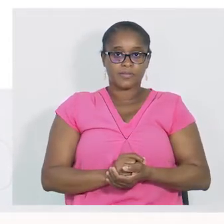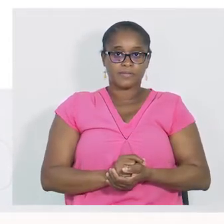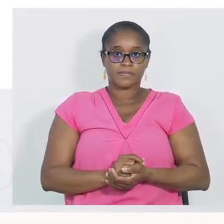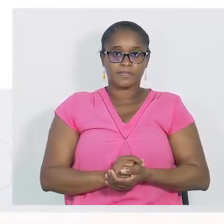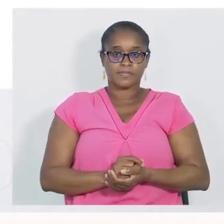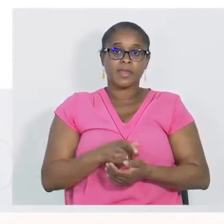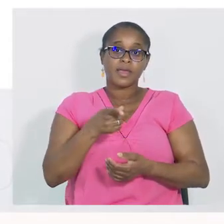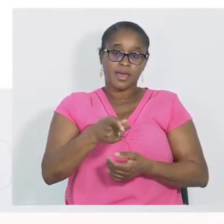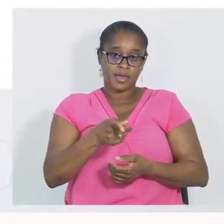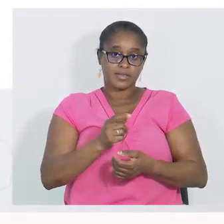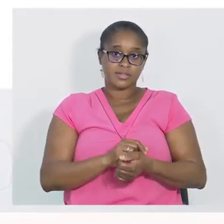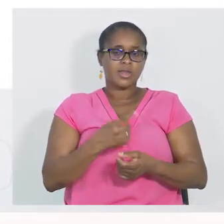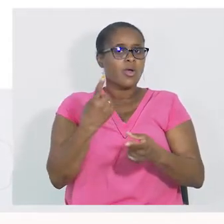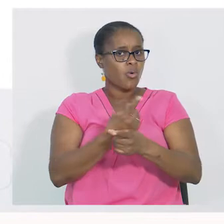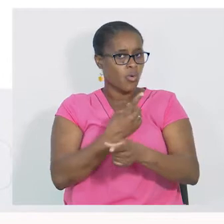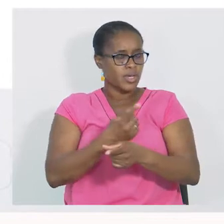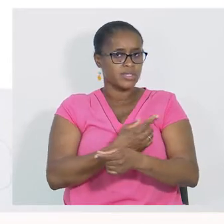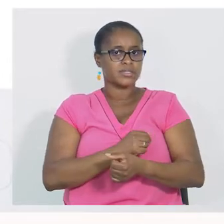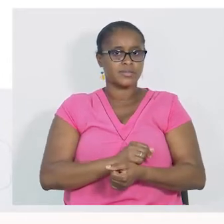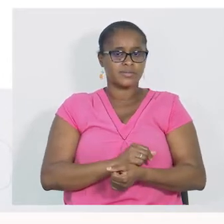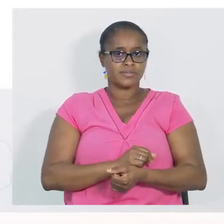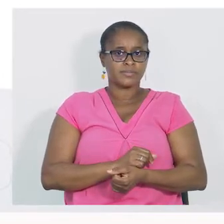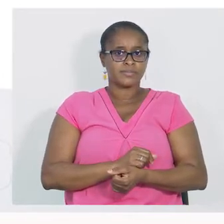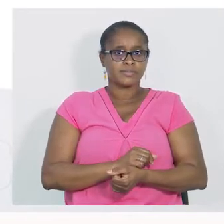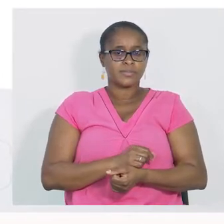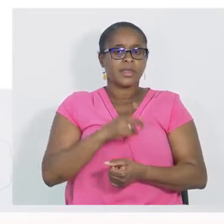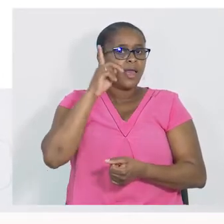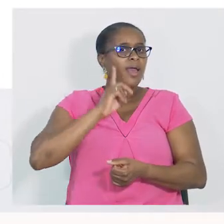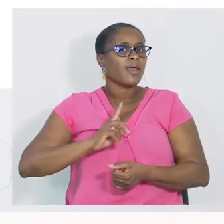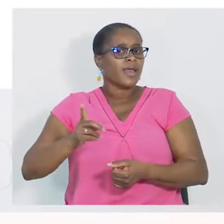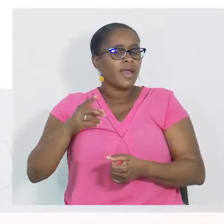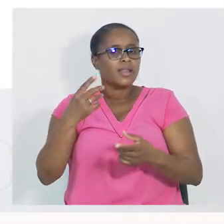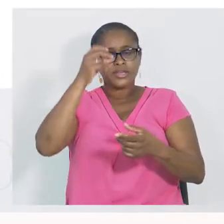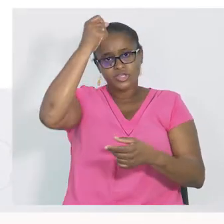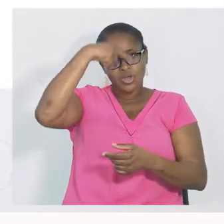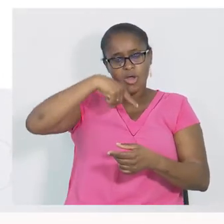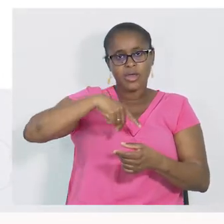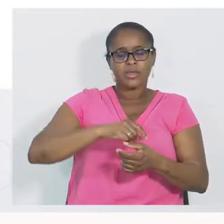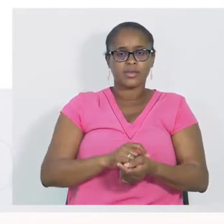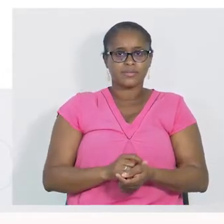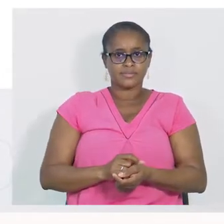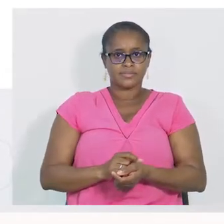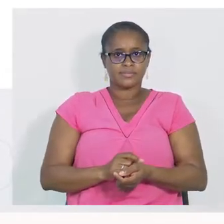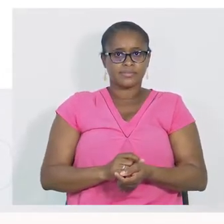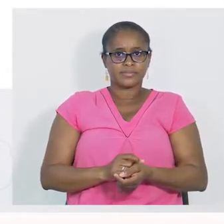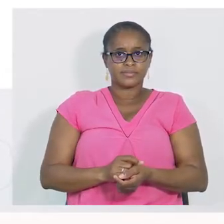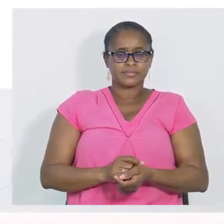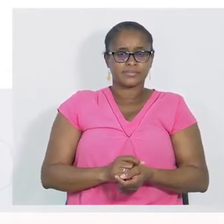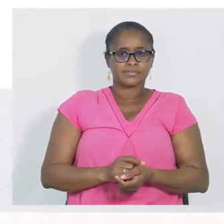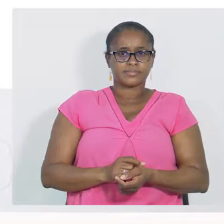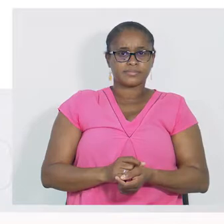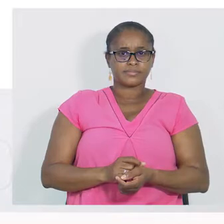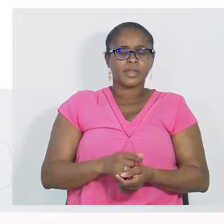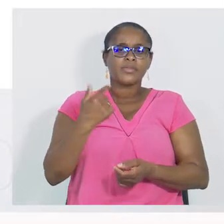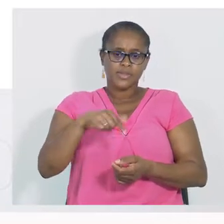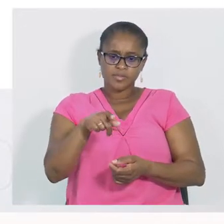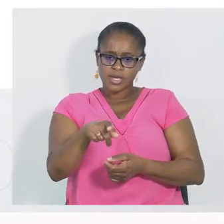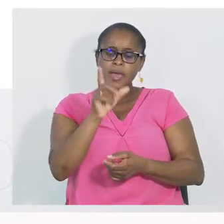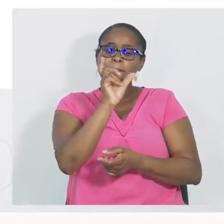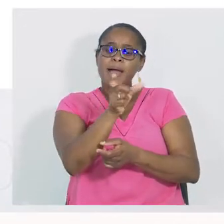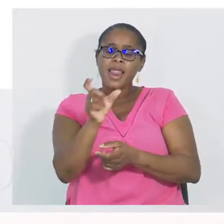Feminino, minha, tua, sua. Masculino, já também no único